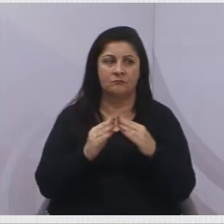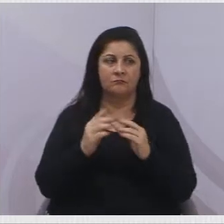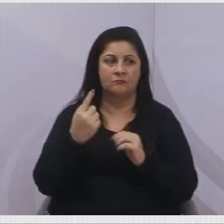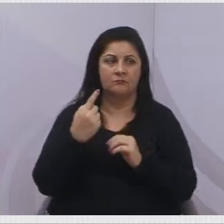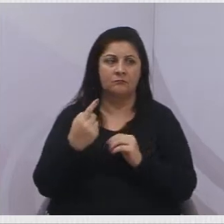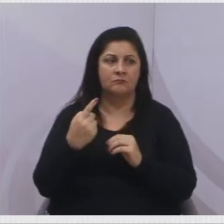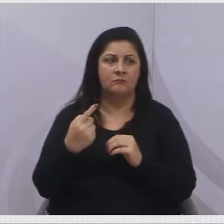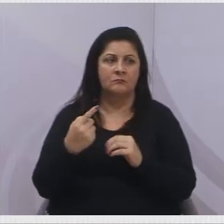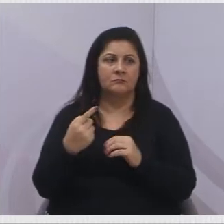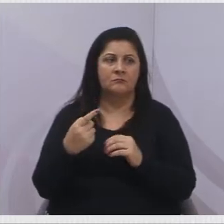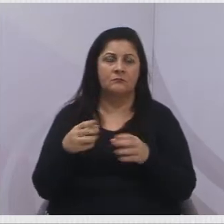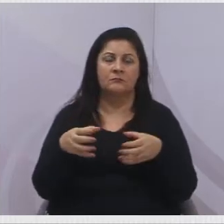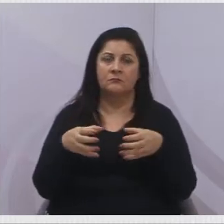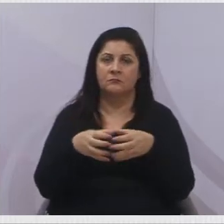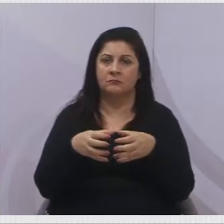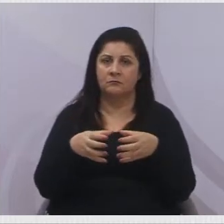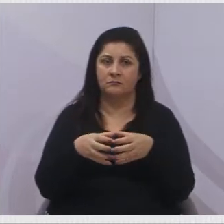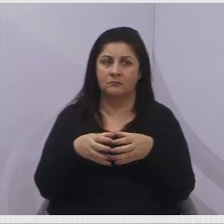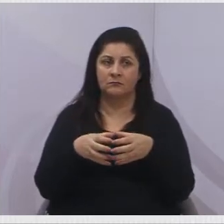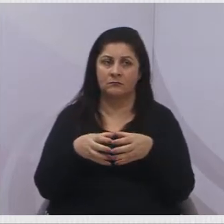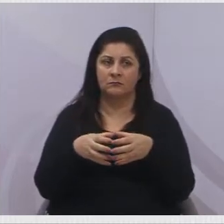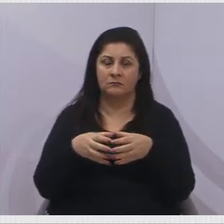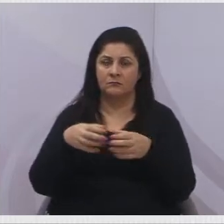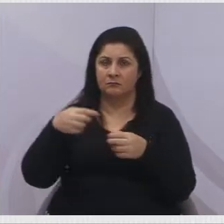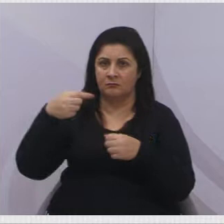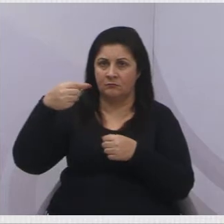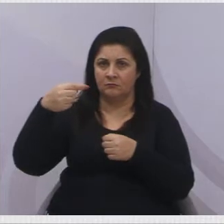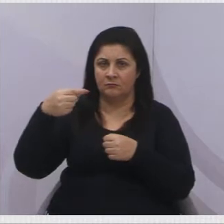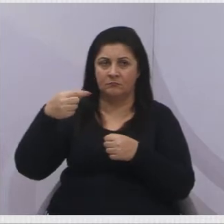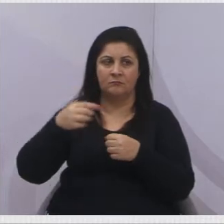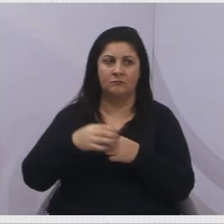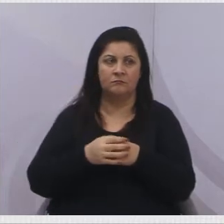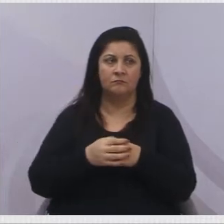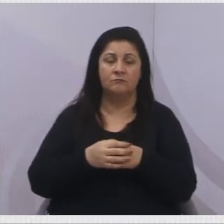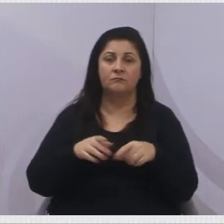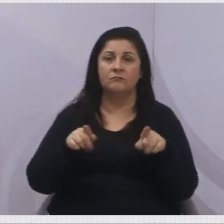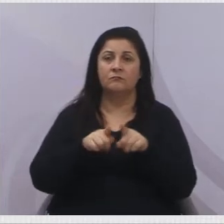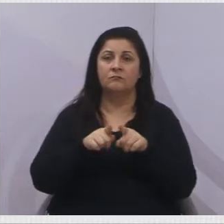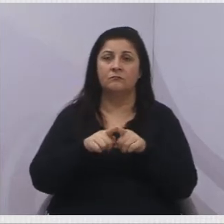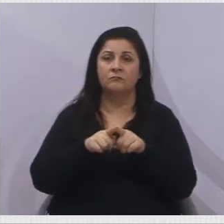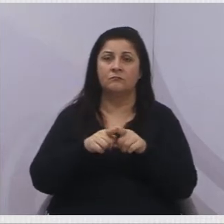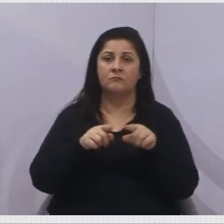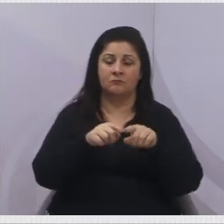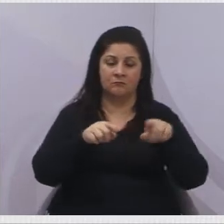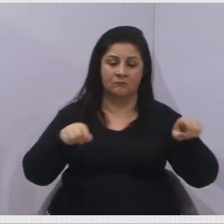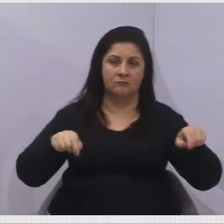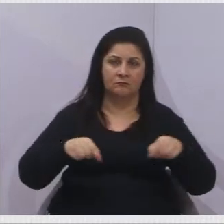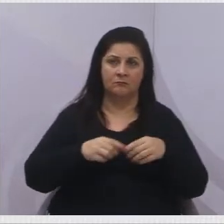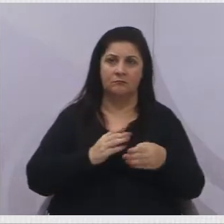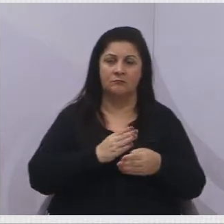equipe assistencial domiciliar nível 1 e o consultório na rua.